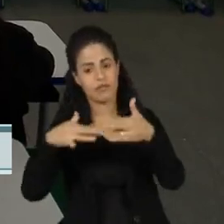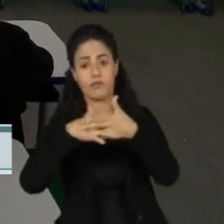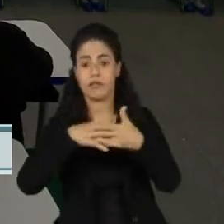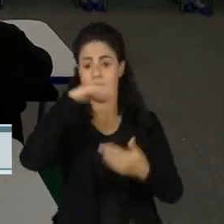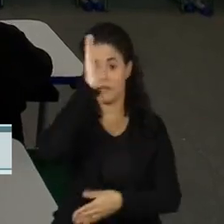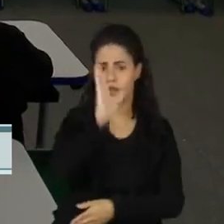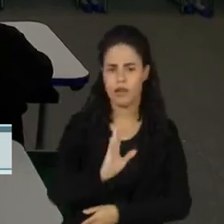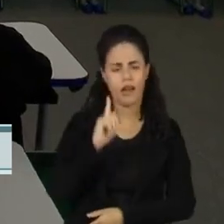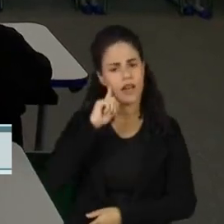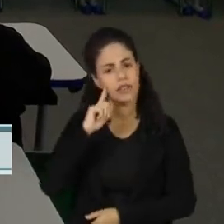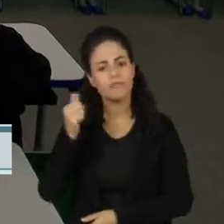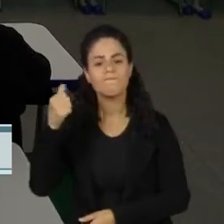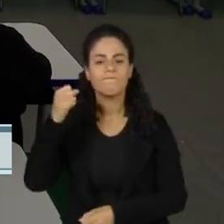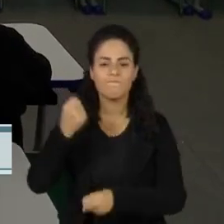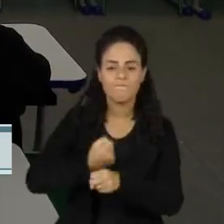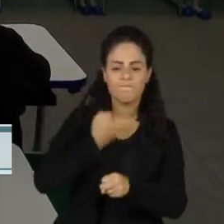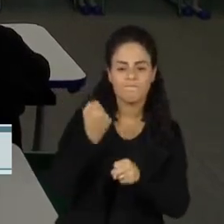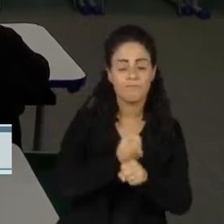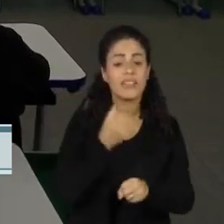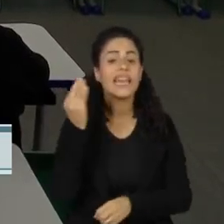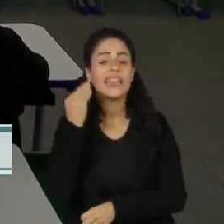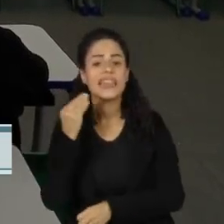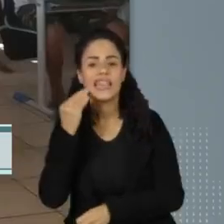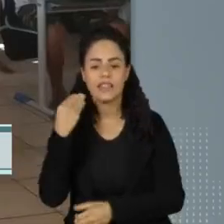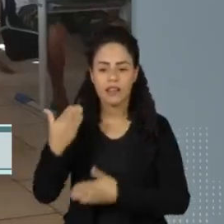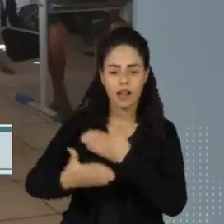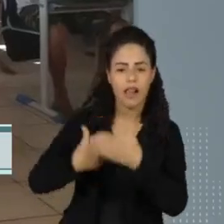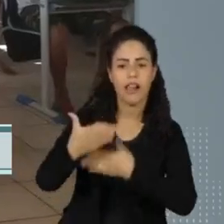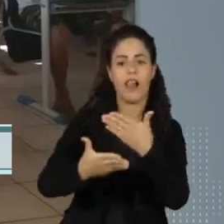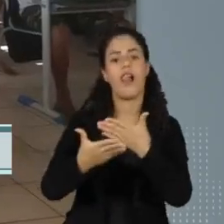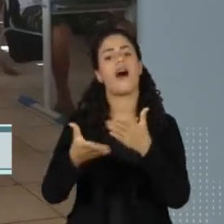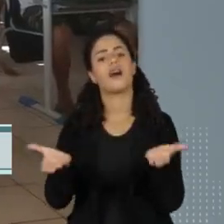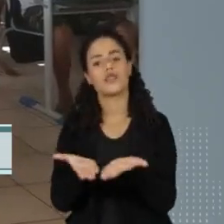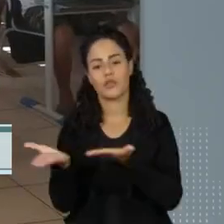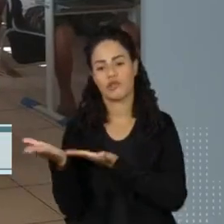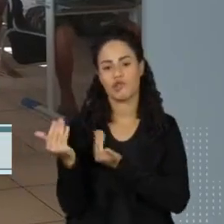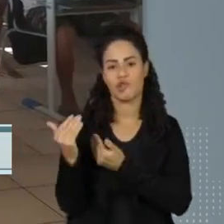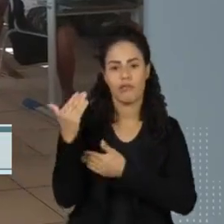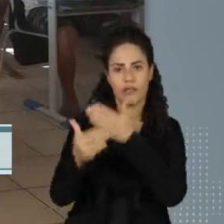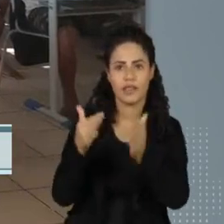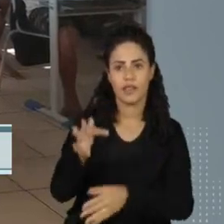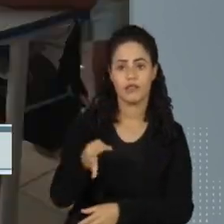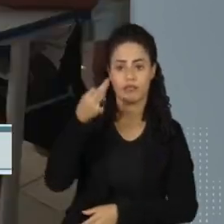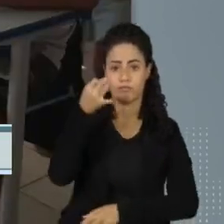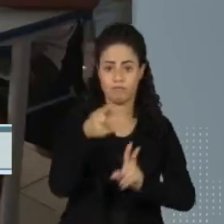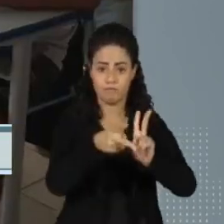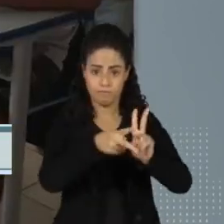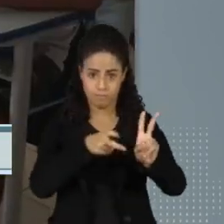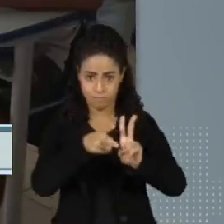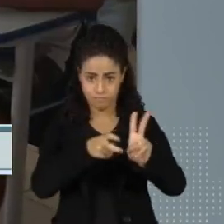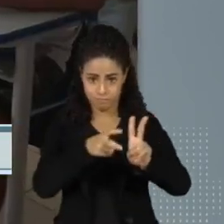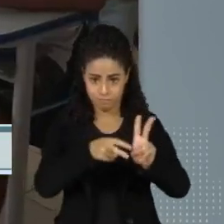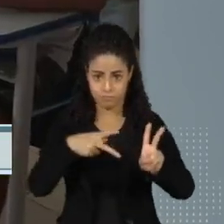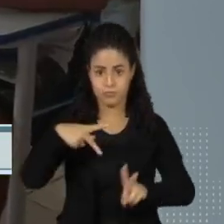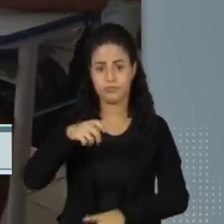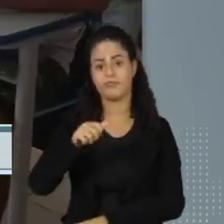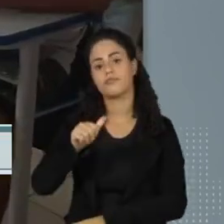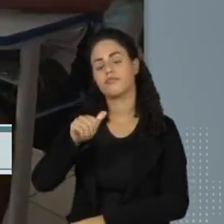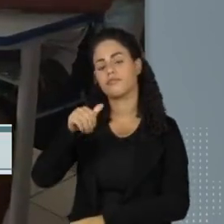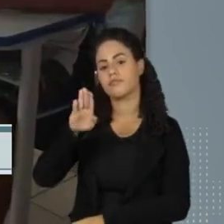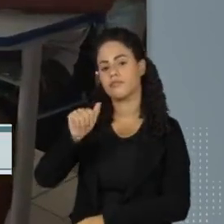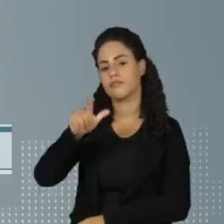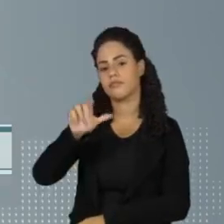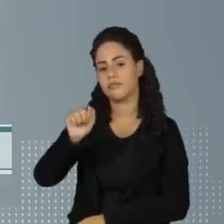está construindo uma nova geração que seja mais comprometida. Gestora de uma escola indígena do povo Balatiponé Mutina, no